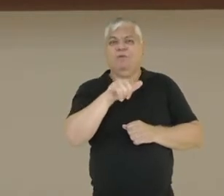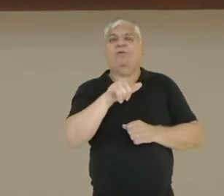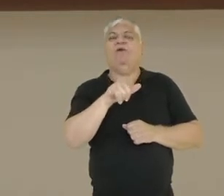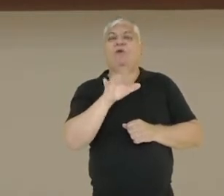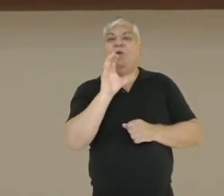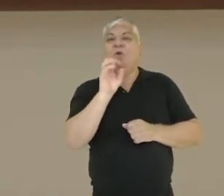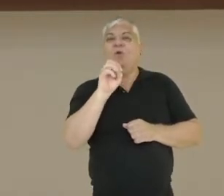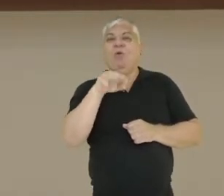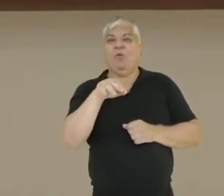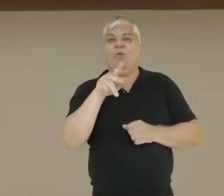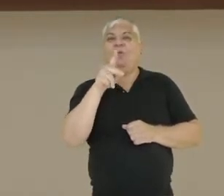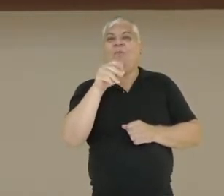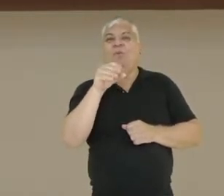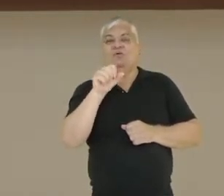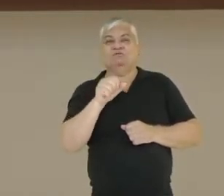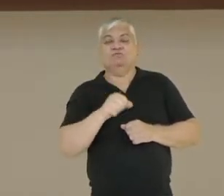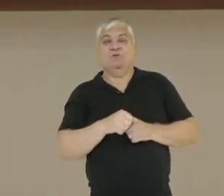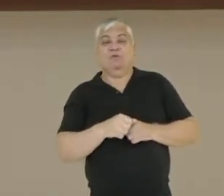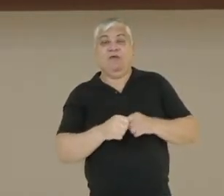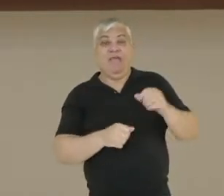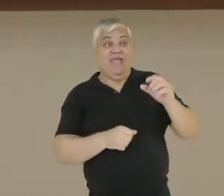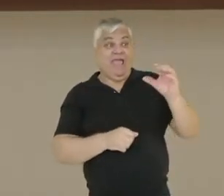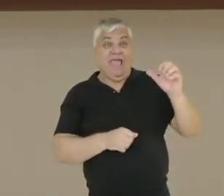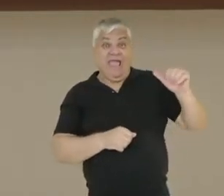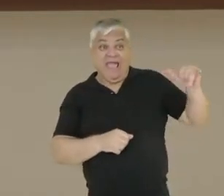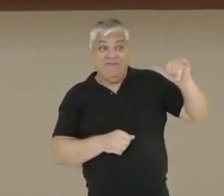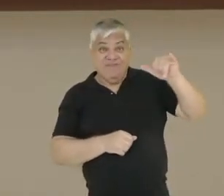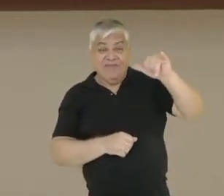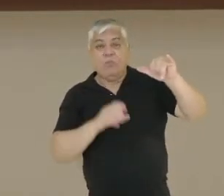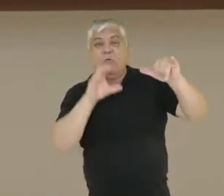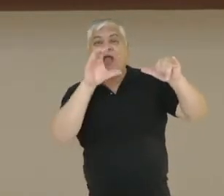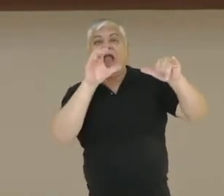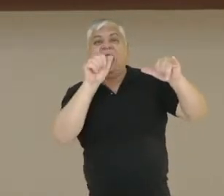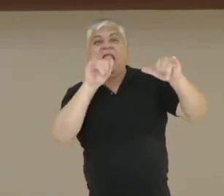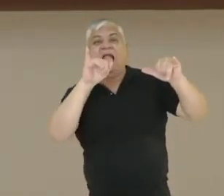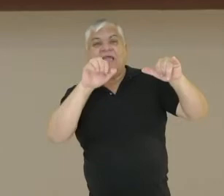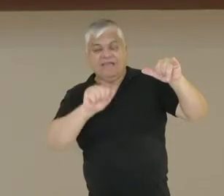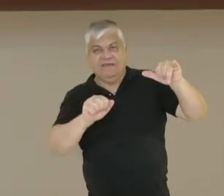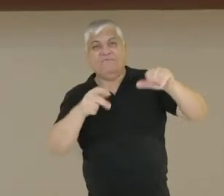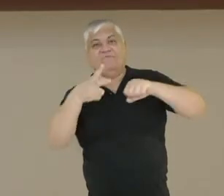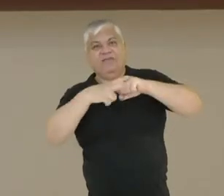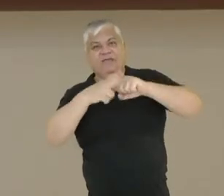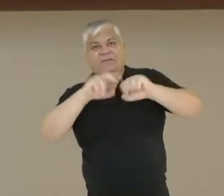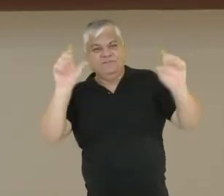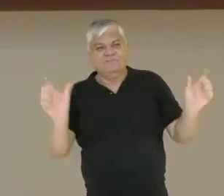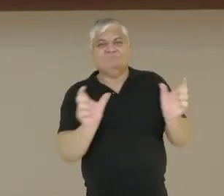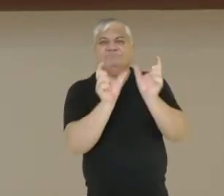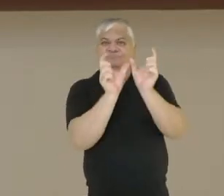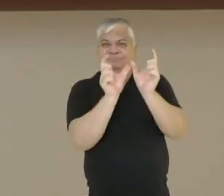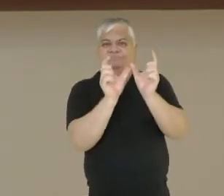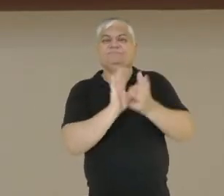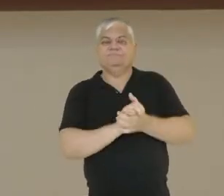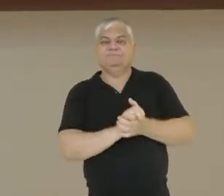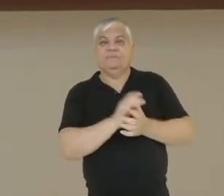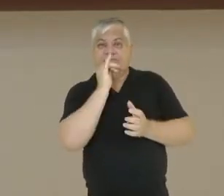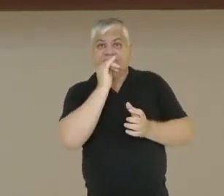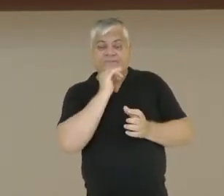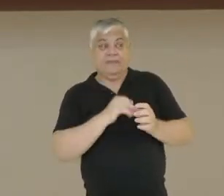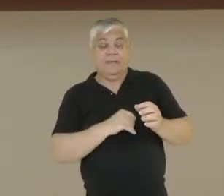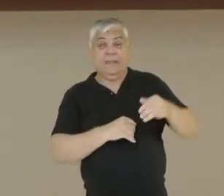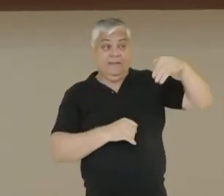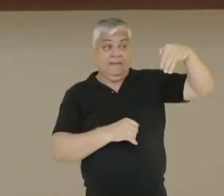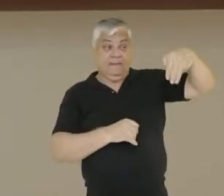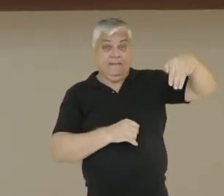Eu tenho medo disso, se eu posso substituir. Então, vamos supor, depois lá da palavrinha,